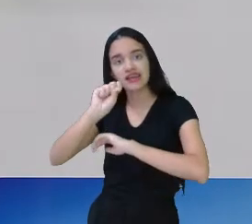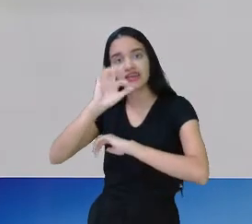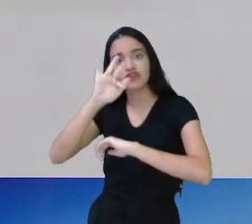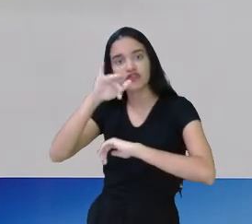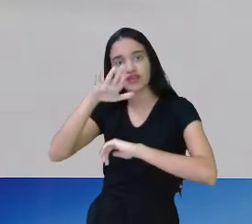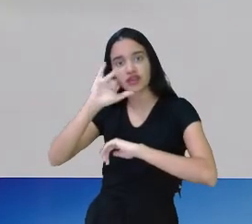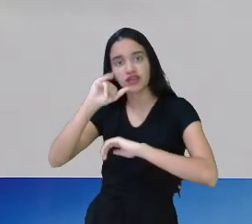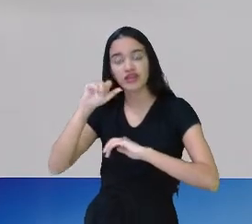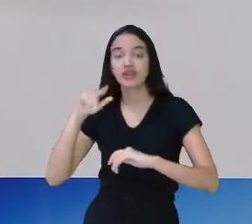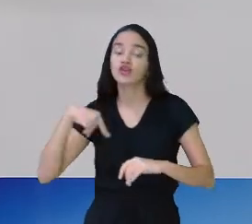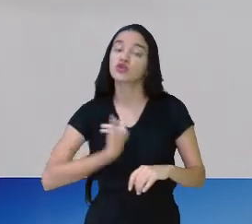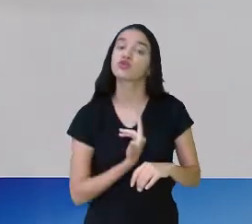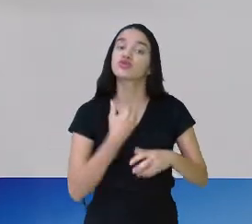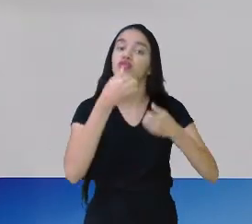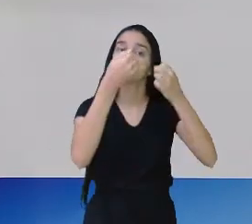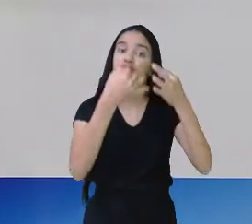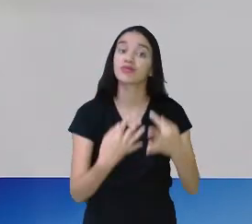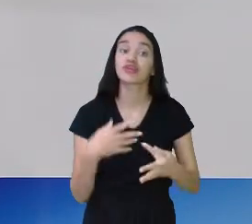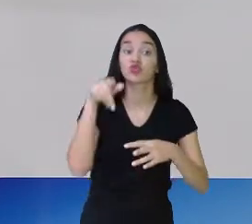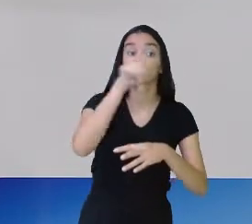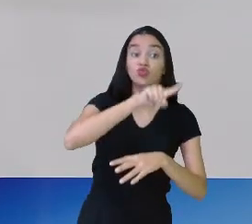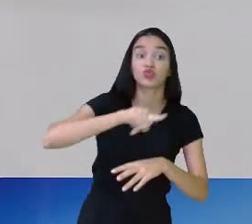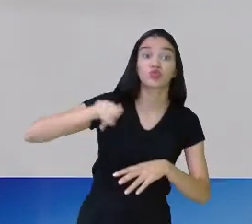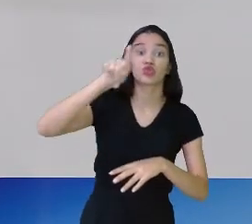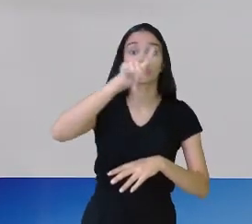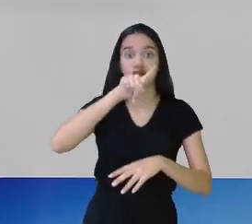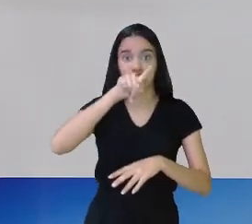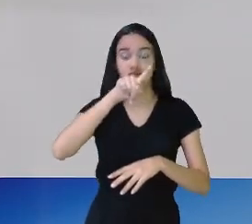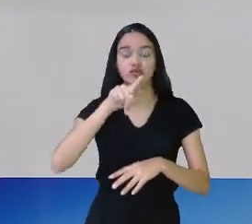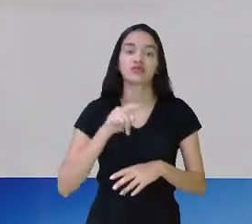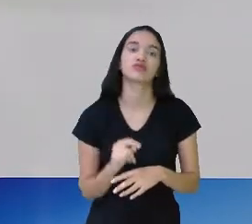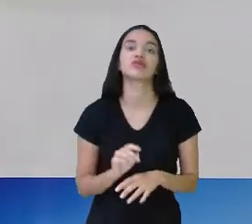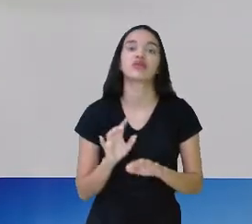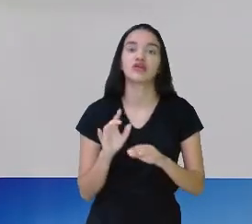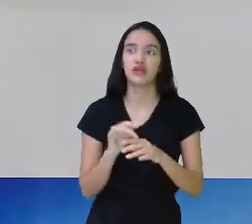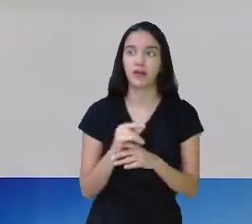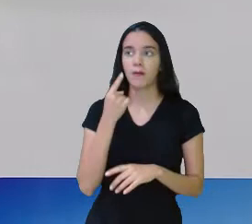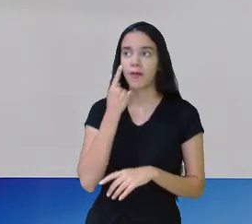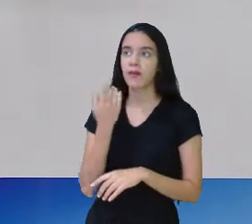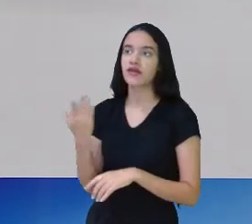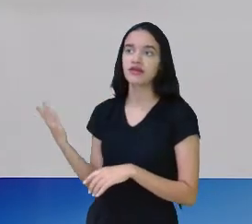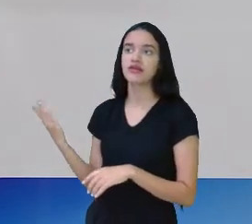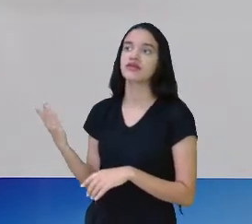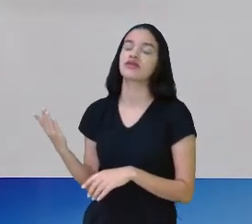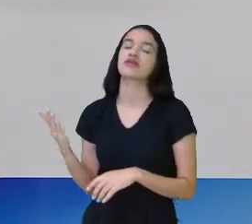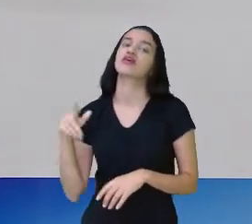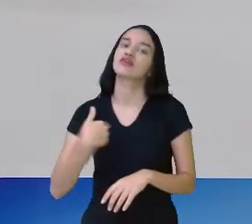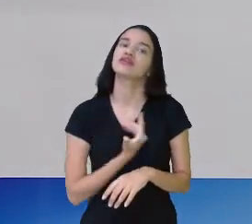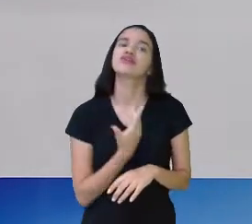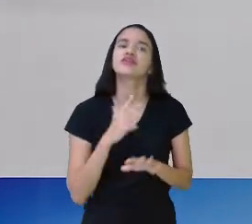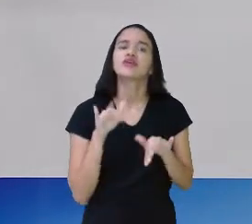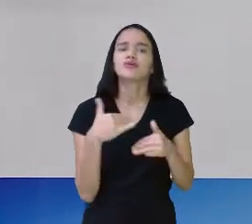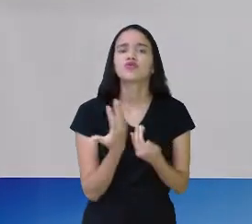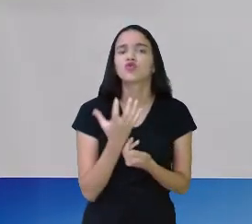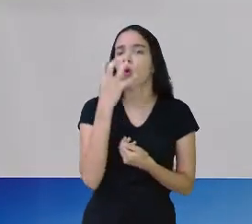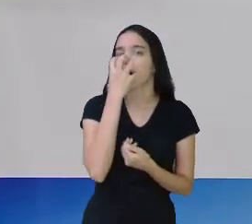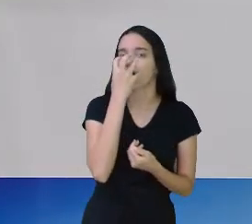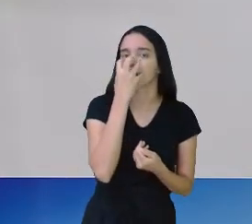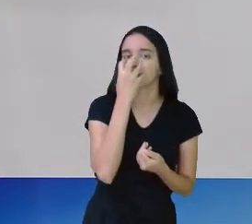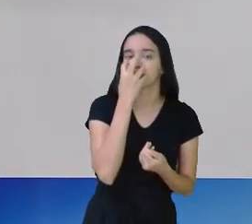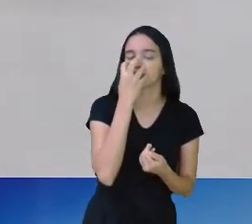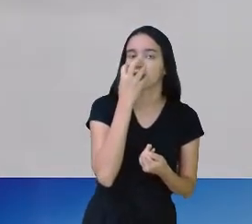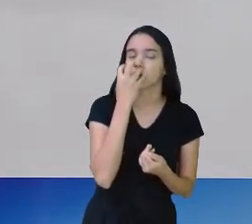gente está falando aqui do círculo, figura geométrica plana. Aqui eu tenho um cachorrinho, inclusive durante